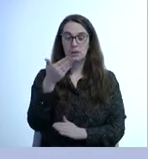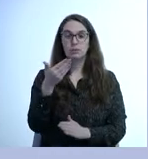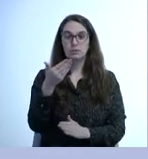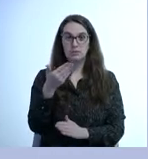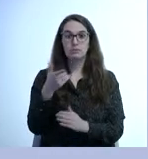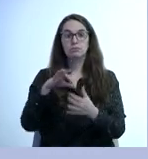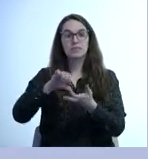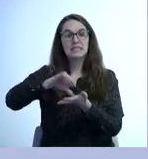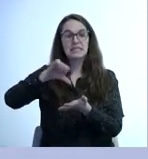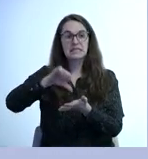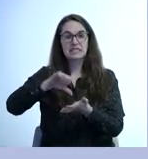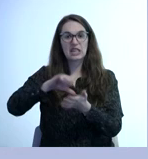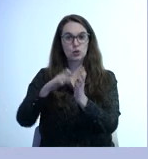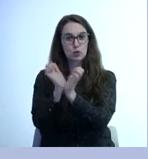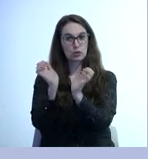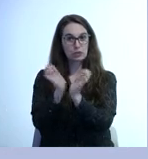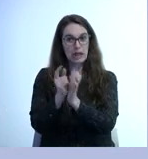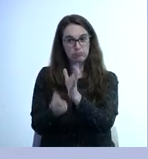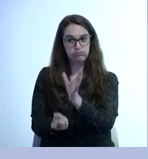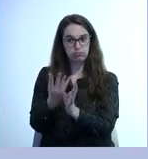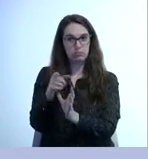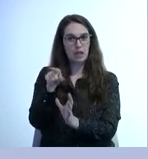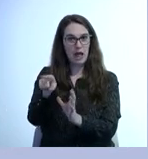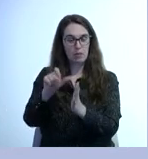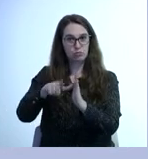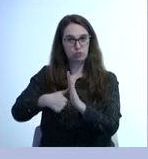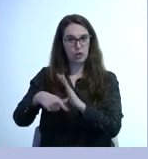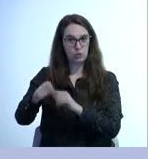do Centro Regional de Segurança Social.